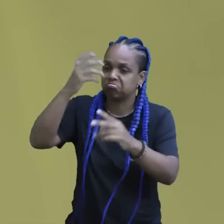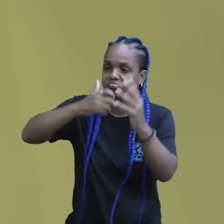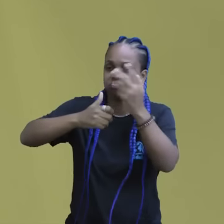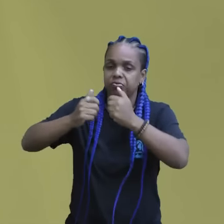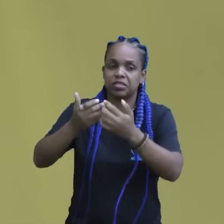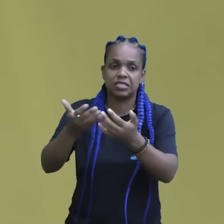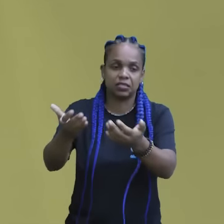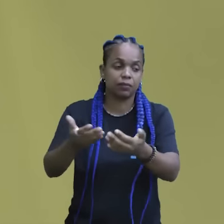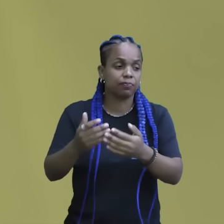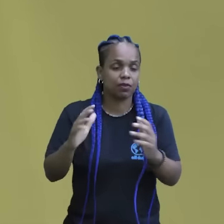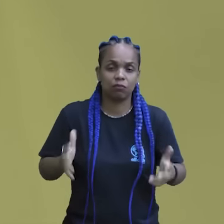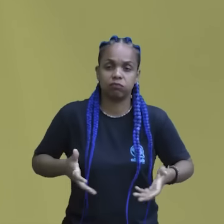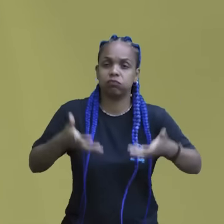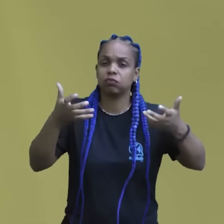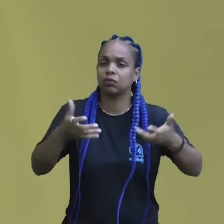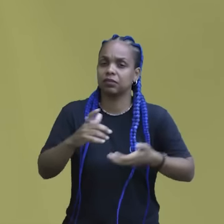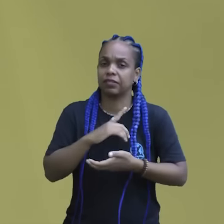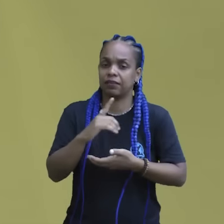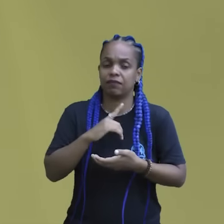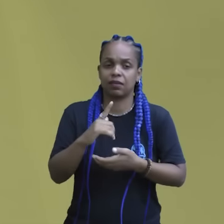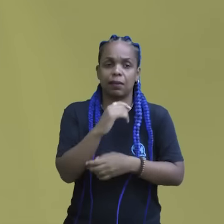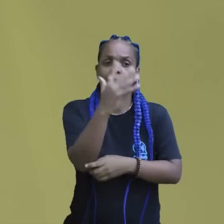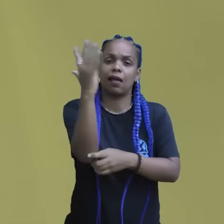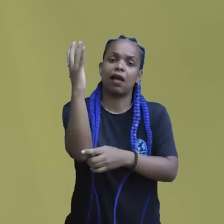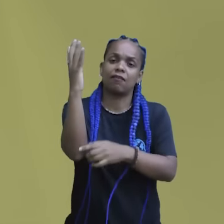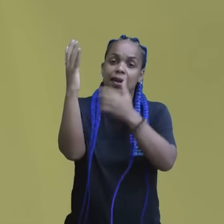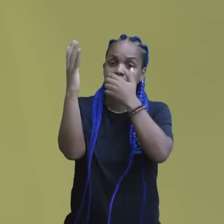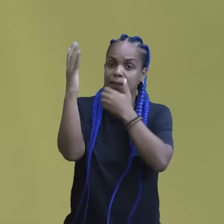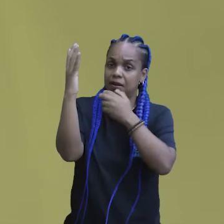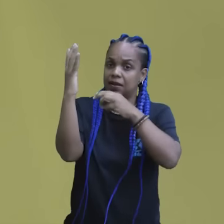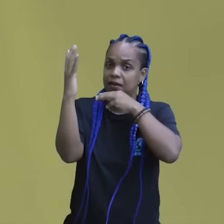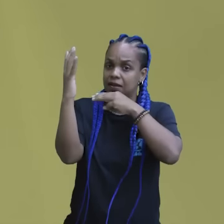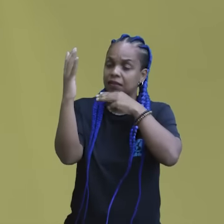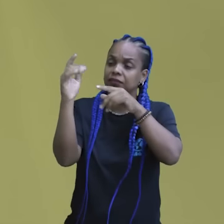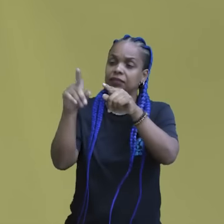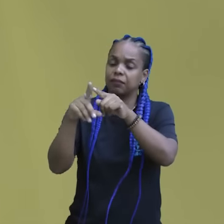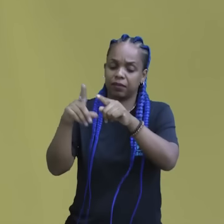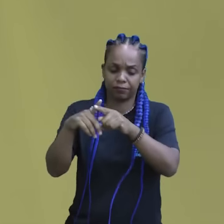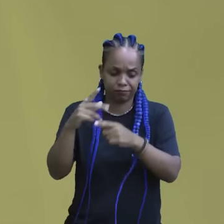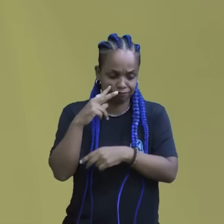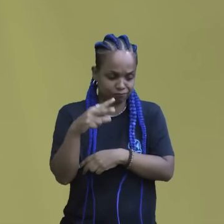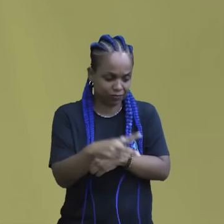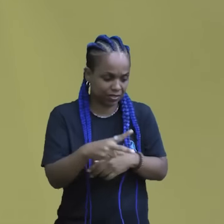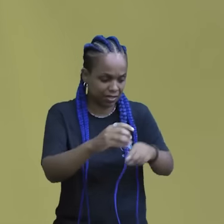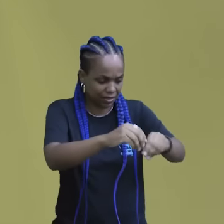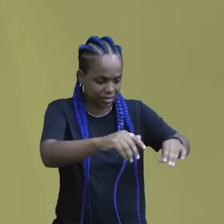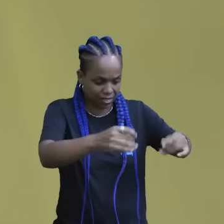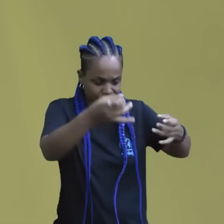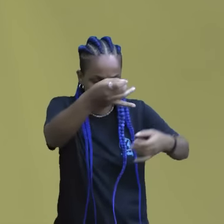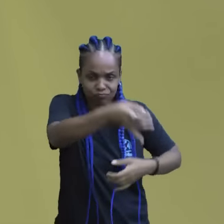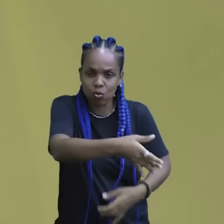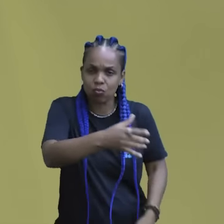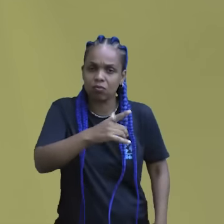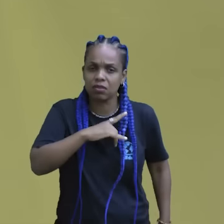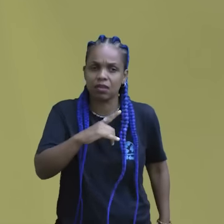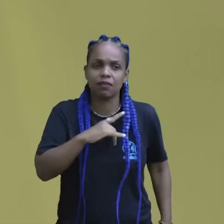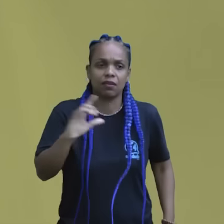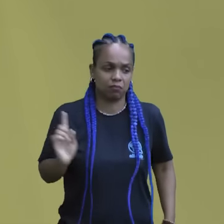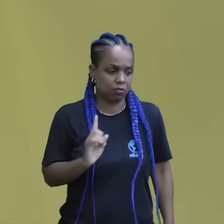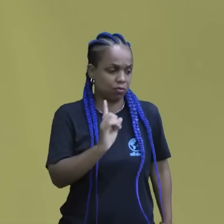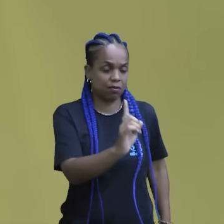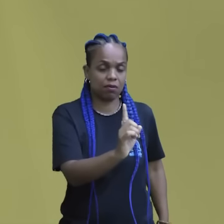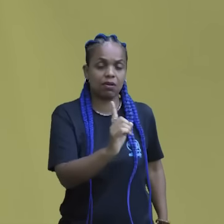da terra. Fogem para lá, sobretudo para seus morros e escuros arredores, aqueles que ainda querem